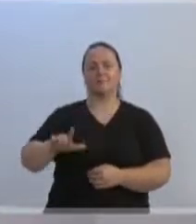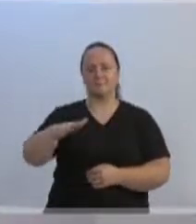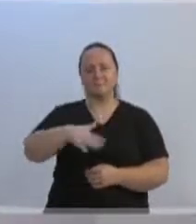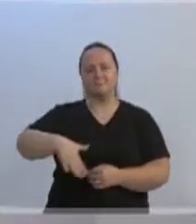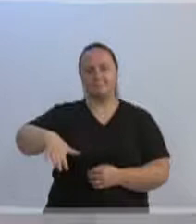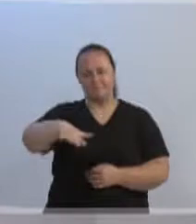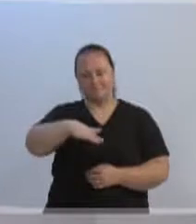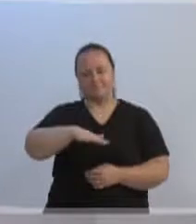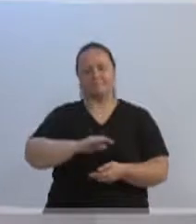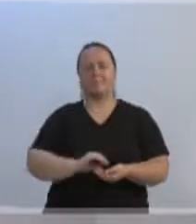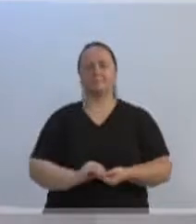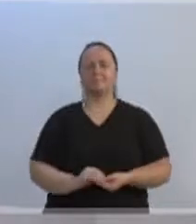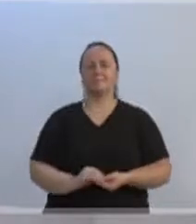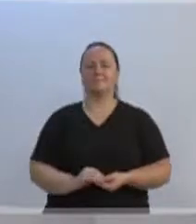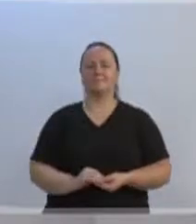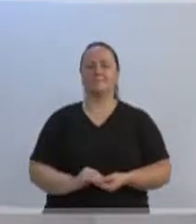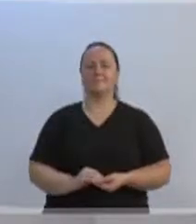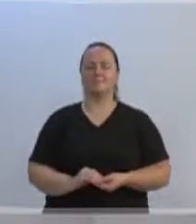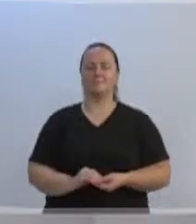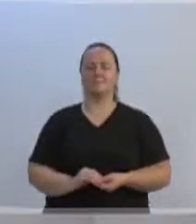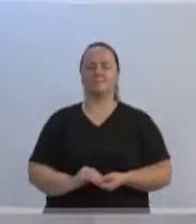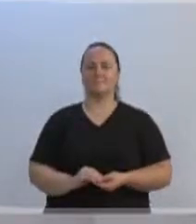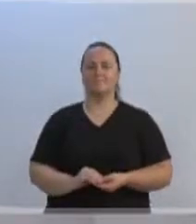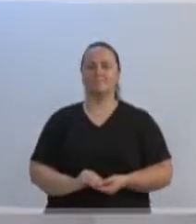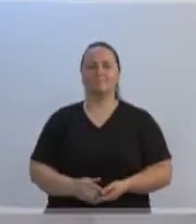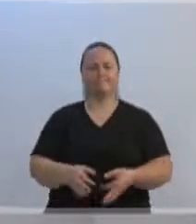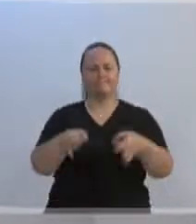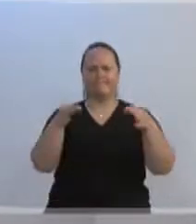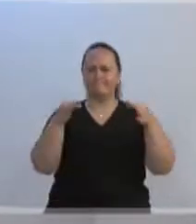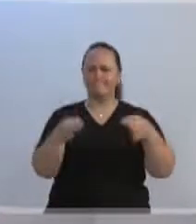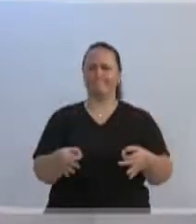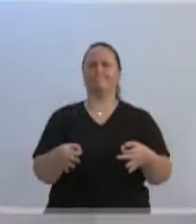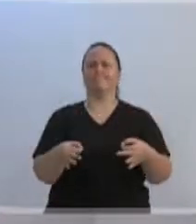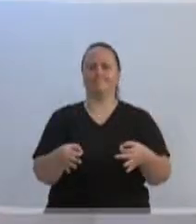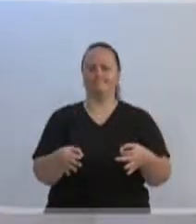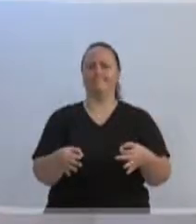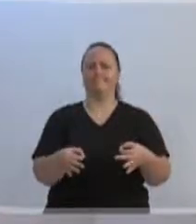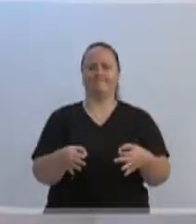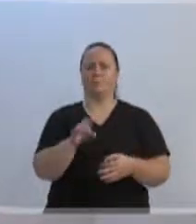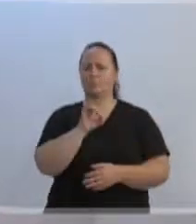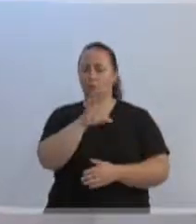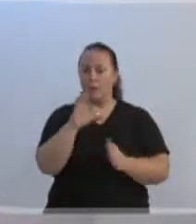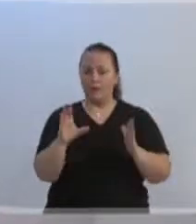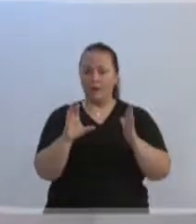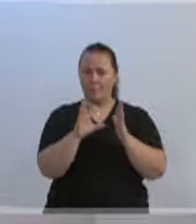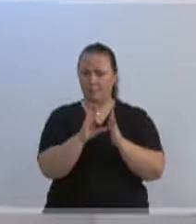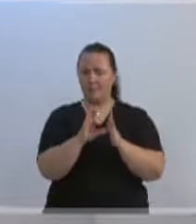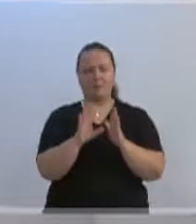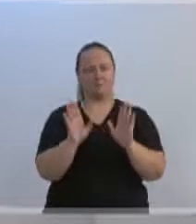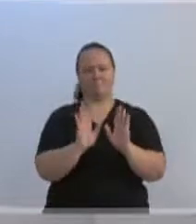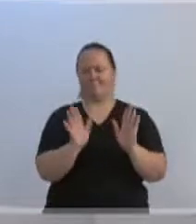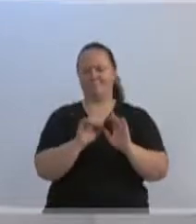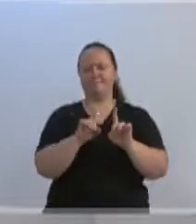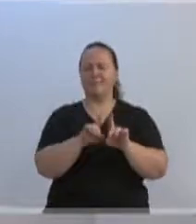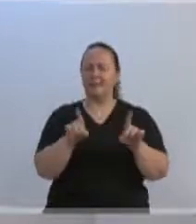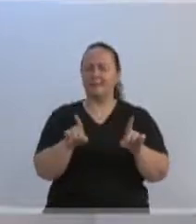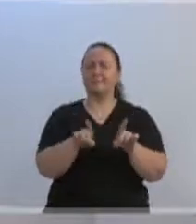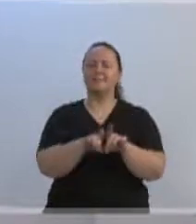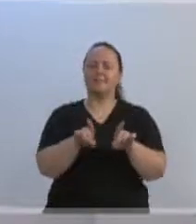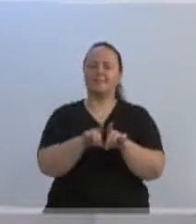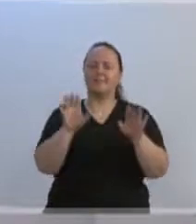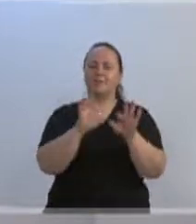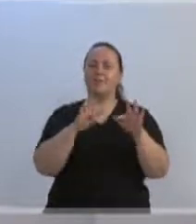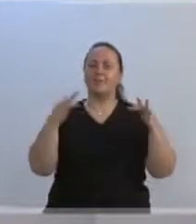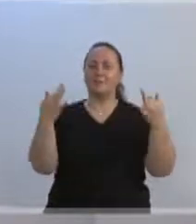de blumenau com certeza não só o vereador caminha mas toda sua família também estava presente nesse ato